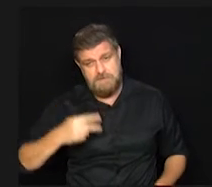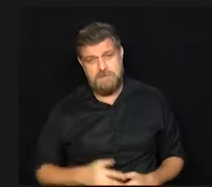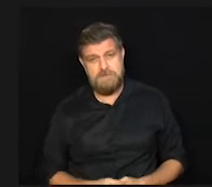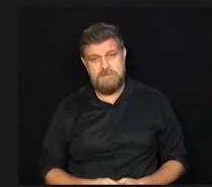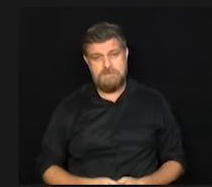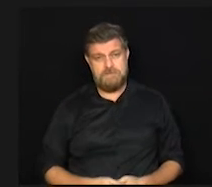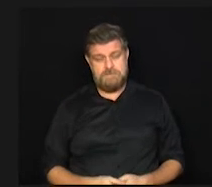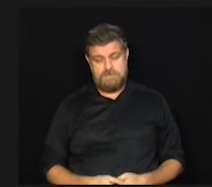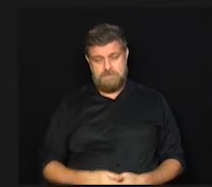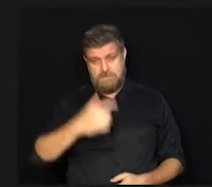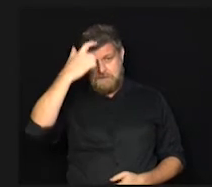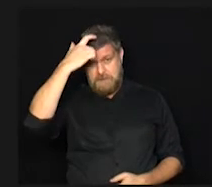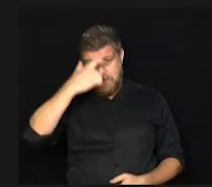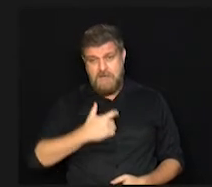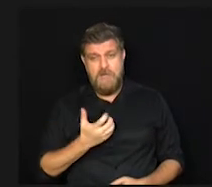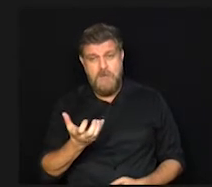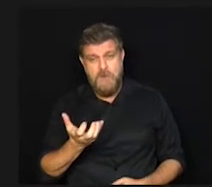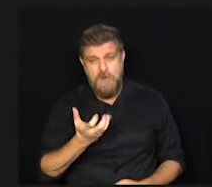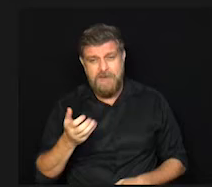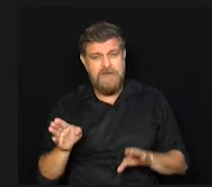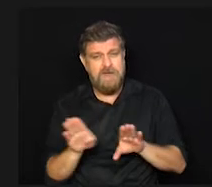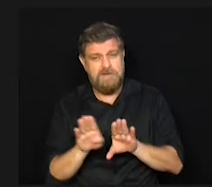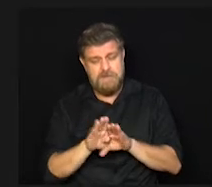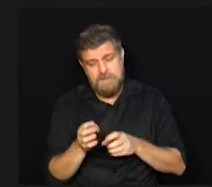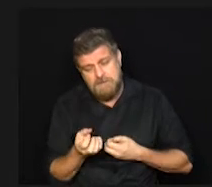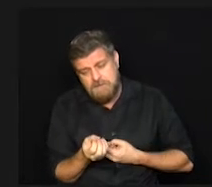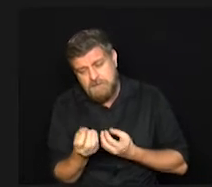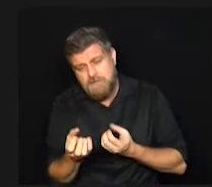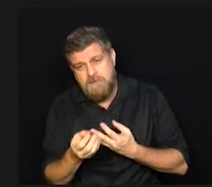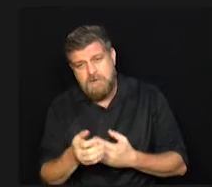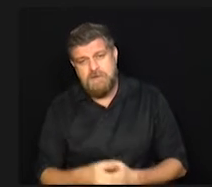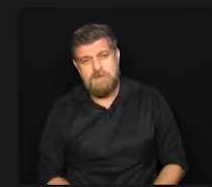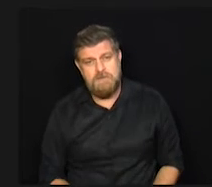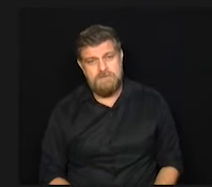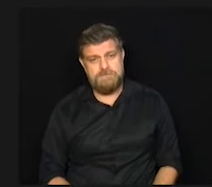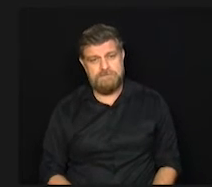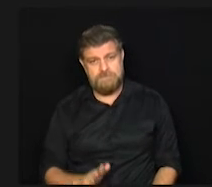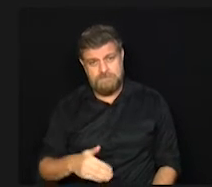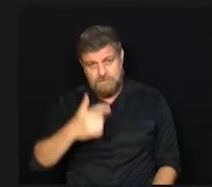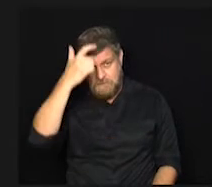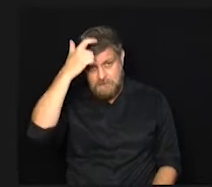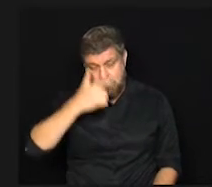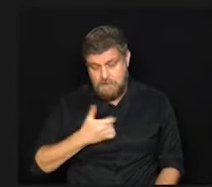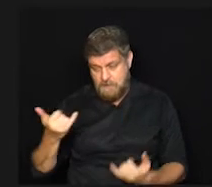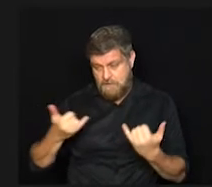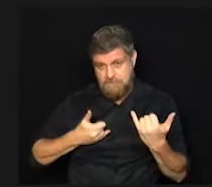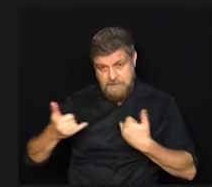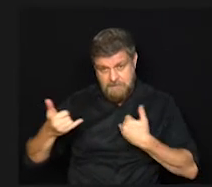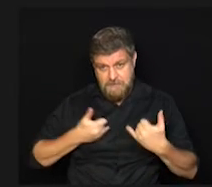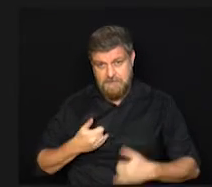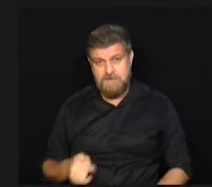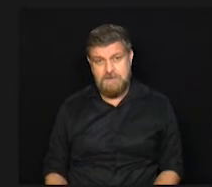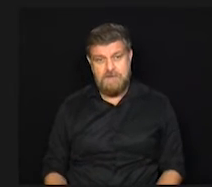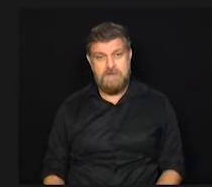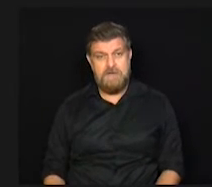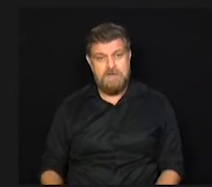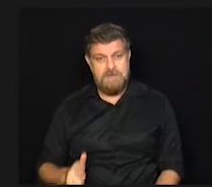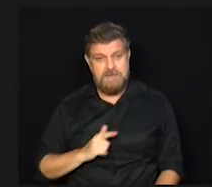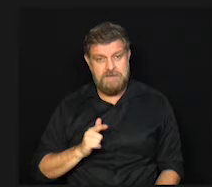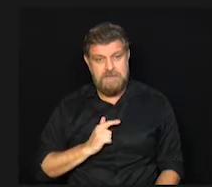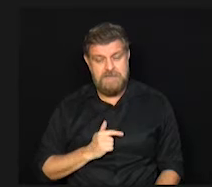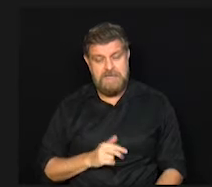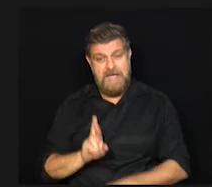quando até quero colocar isso aqui, quando eu recebi a notícia que nós teríamos à frente